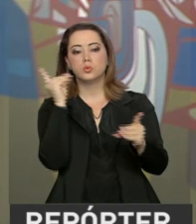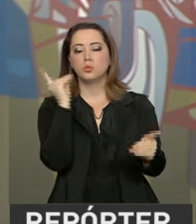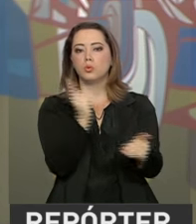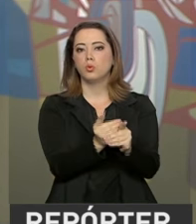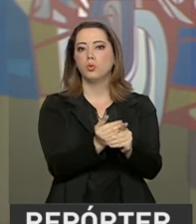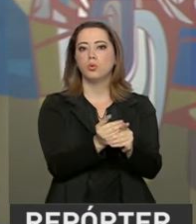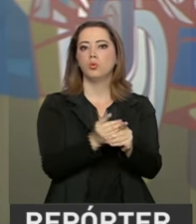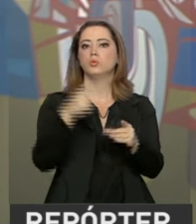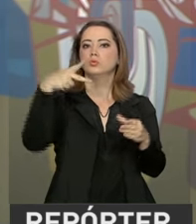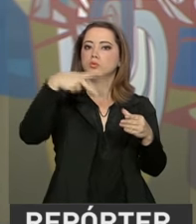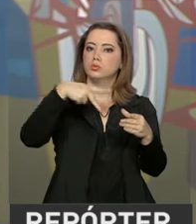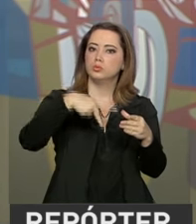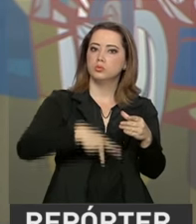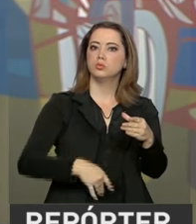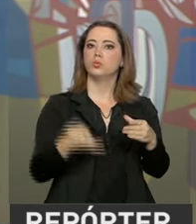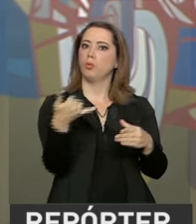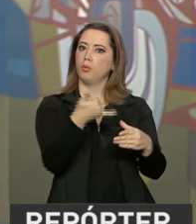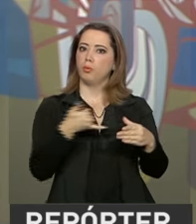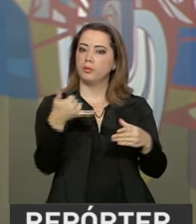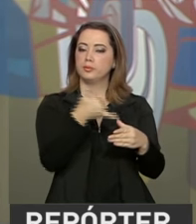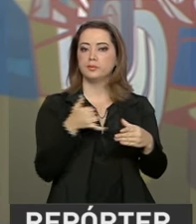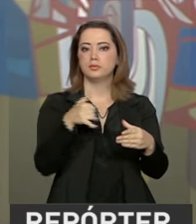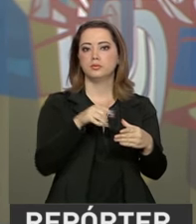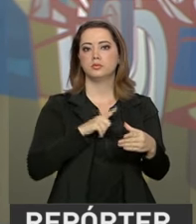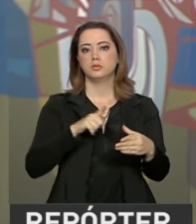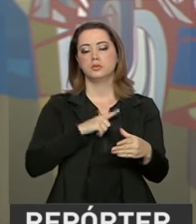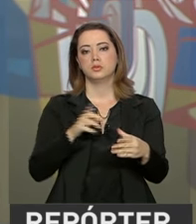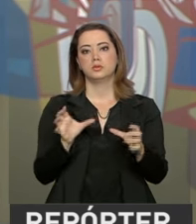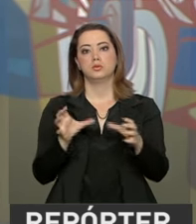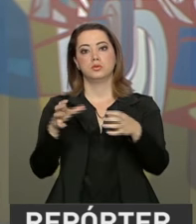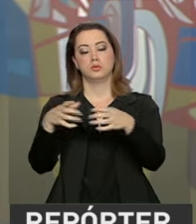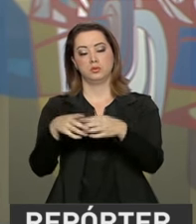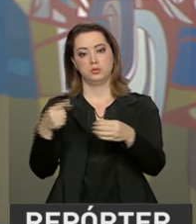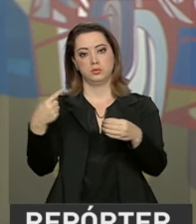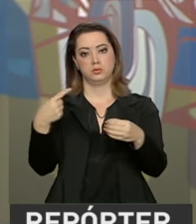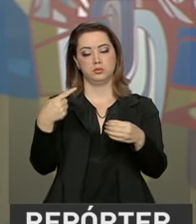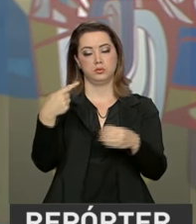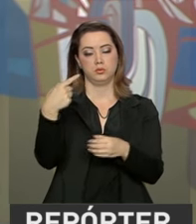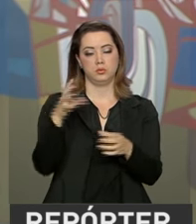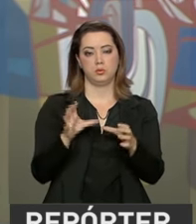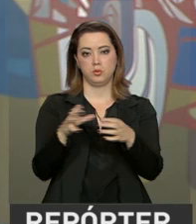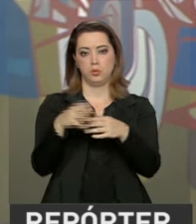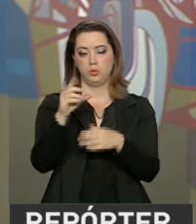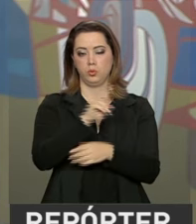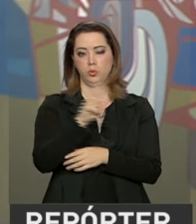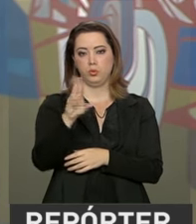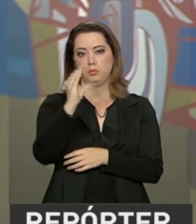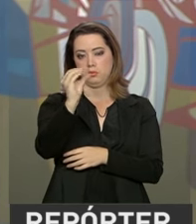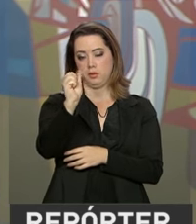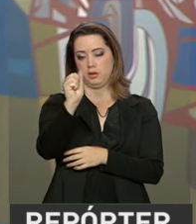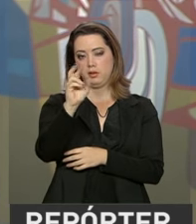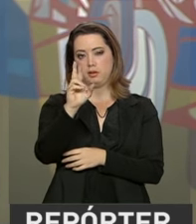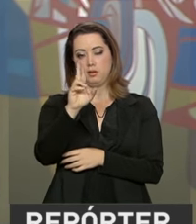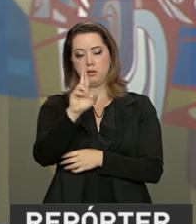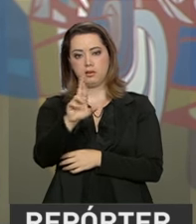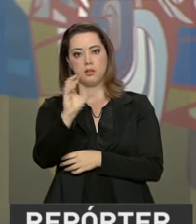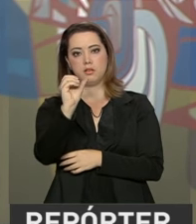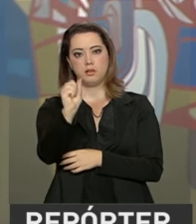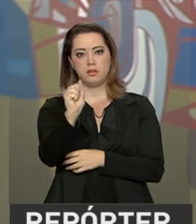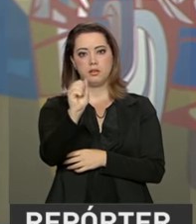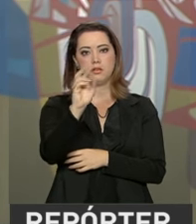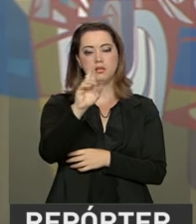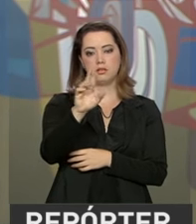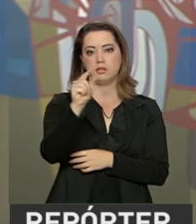petróleo do mundo, que é o reservatório de Carcará. Essa negociação aí, essa venda da participação desse